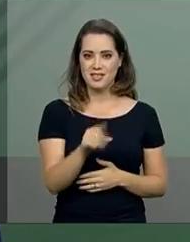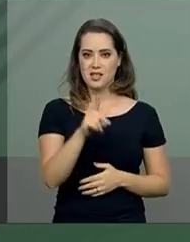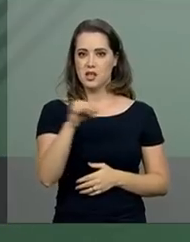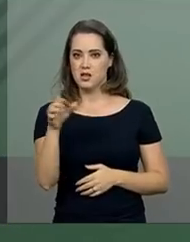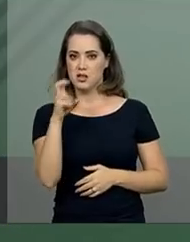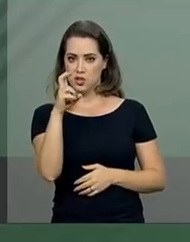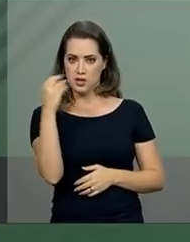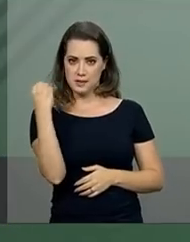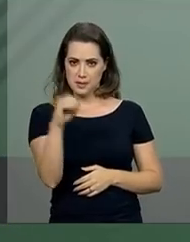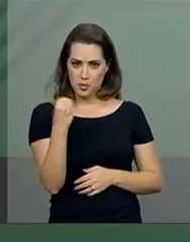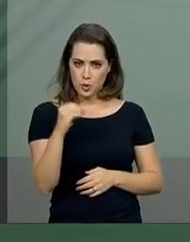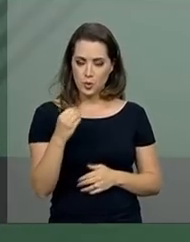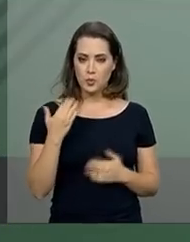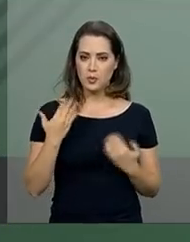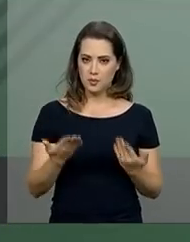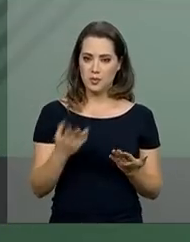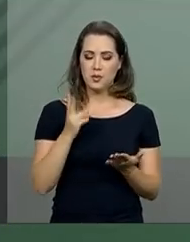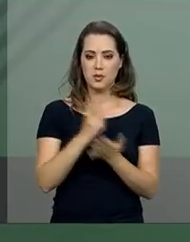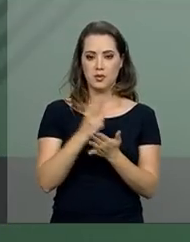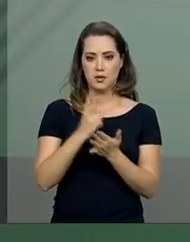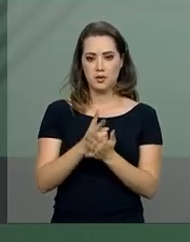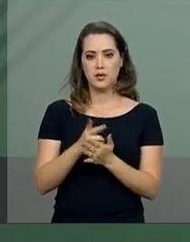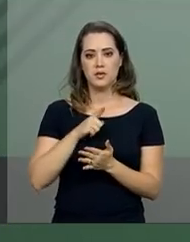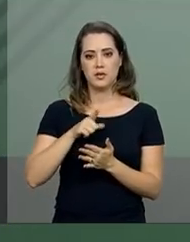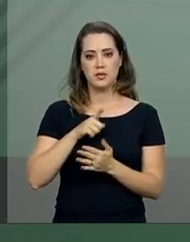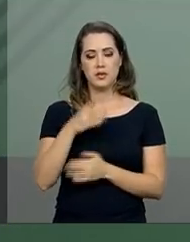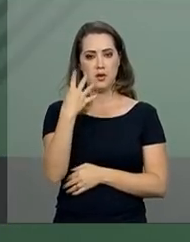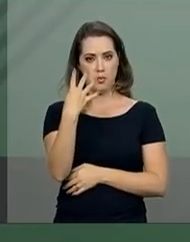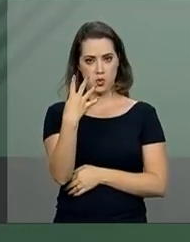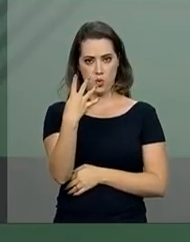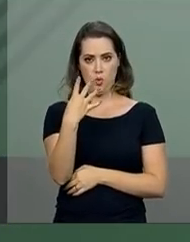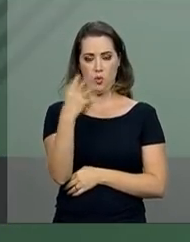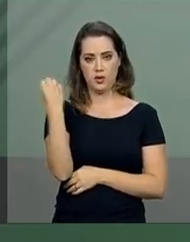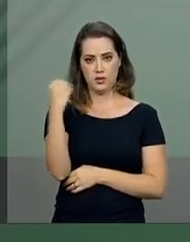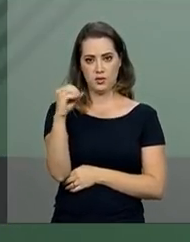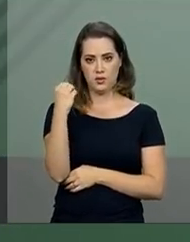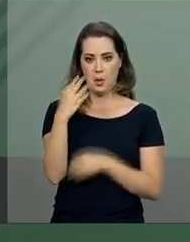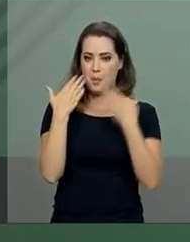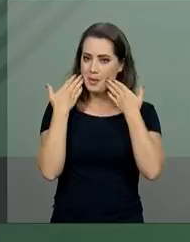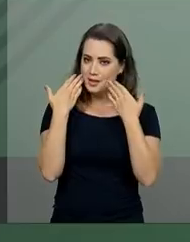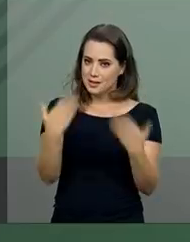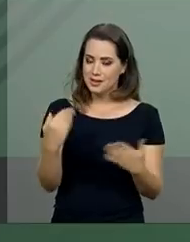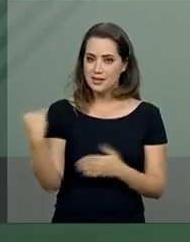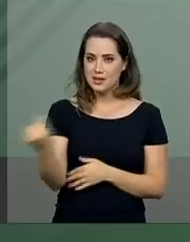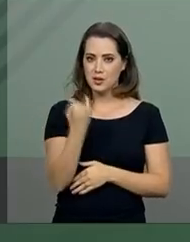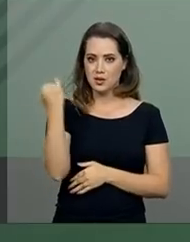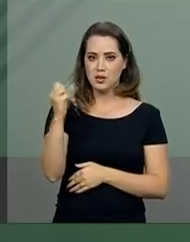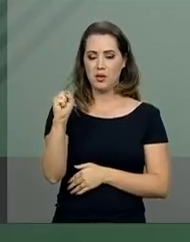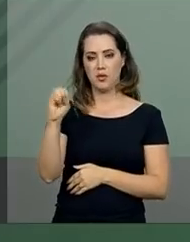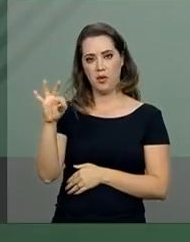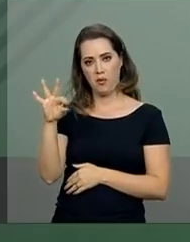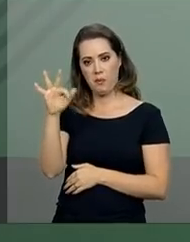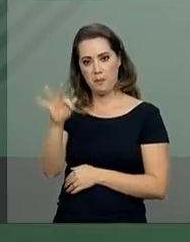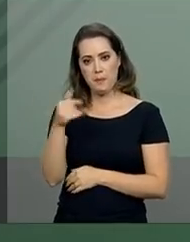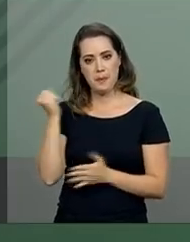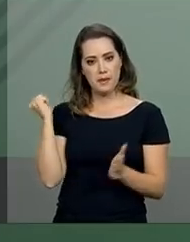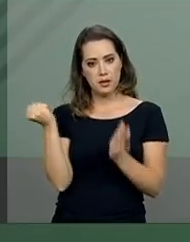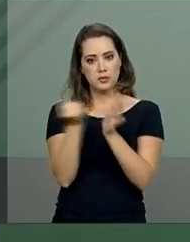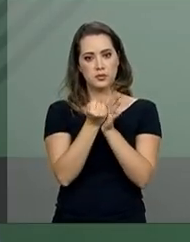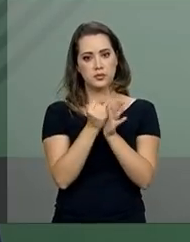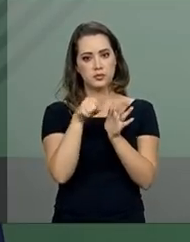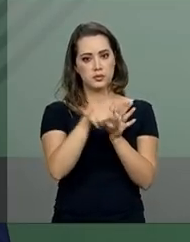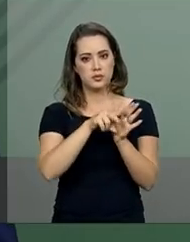dia 5 de outubro inclusive faremos no dia 4 de outubro uma sessão solene no supremo tribunal federal para marcar